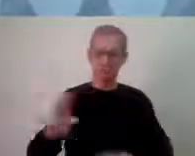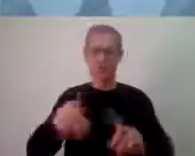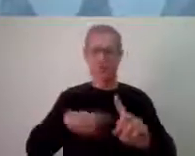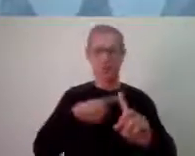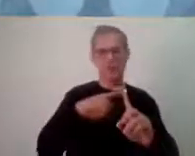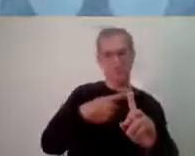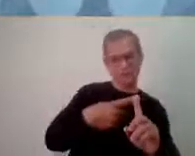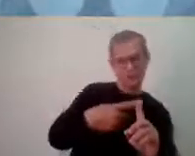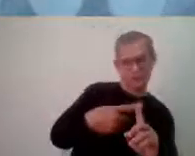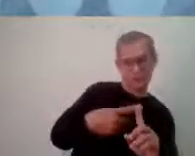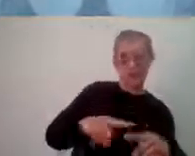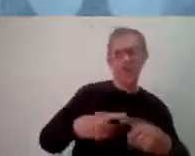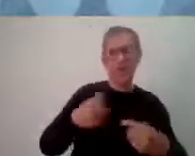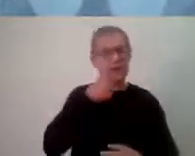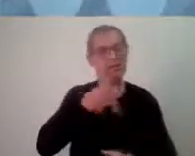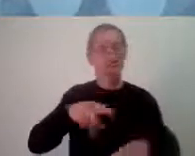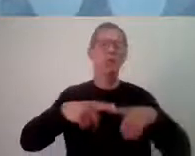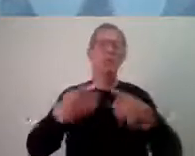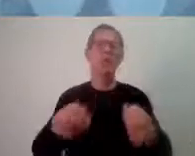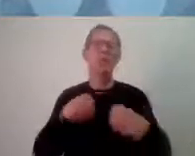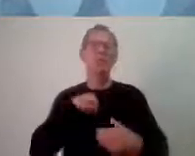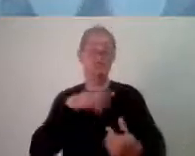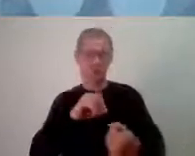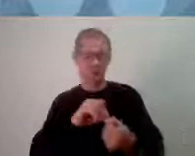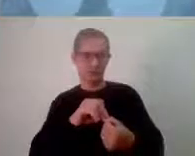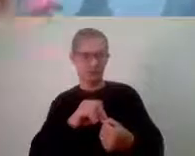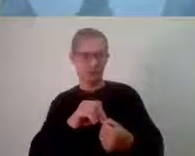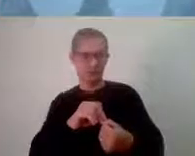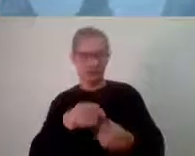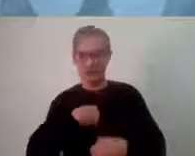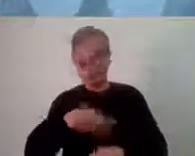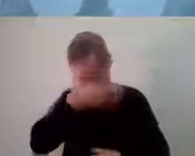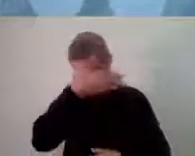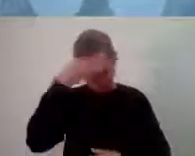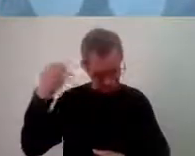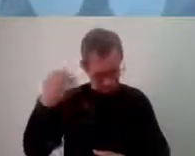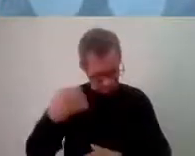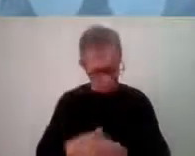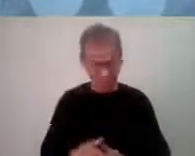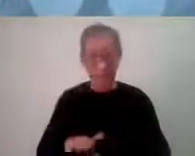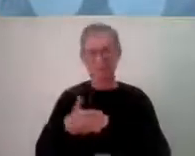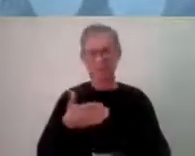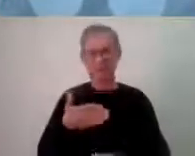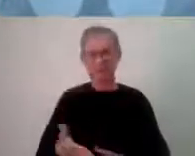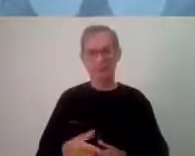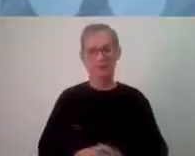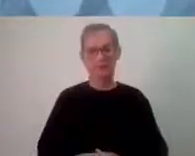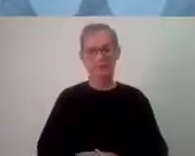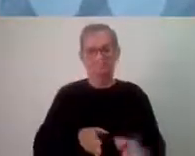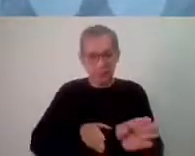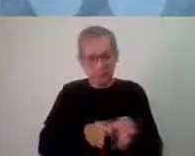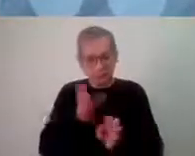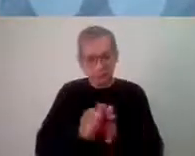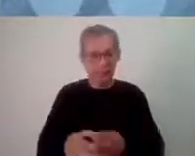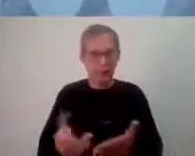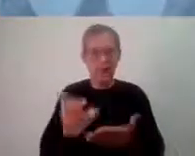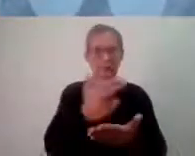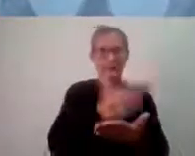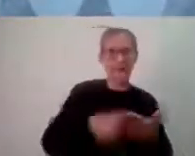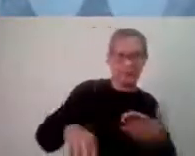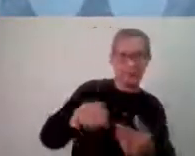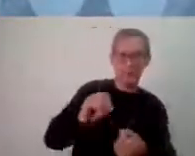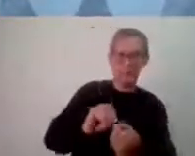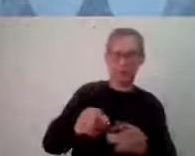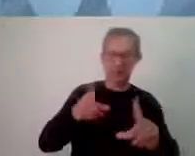positivo. Ah, professora, mas como é que eu vou fazer para eu não esquecer isso? Então, dica, desenha, faz